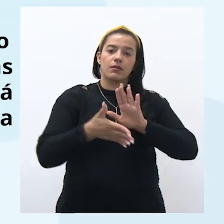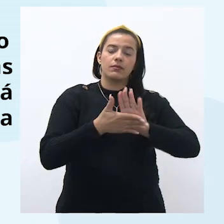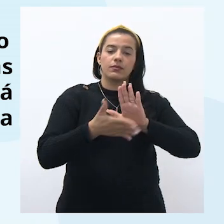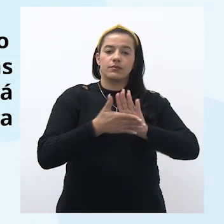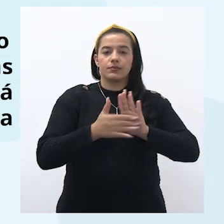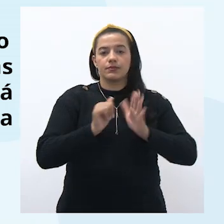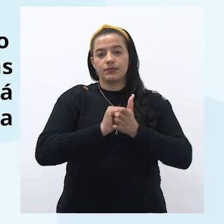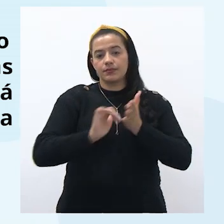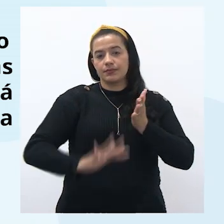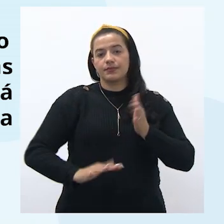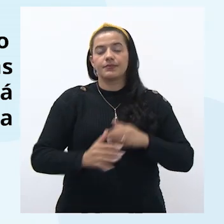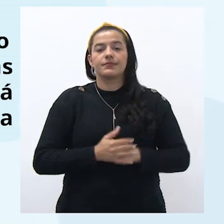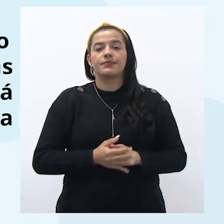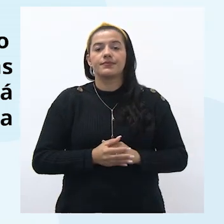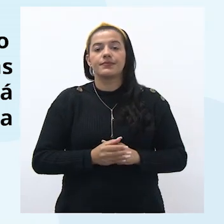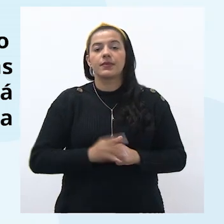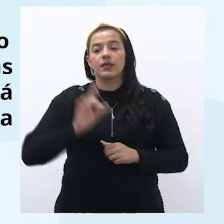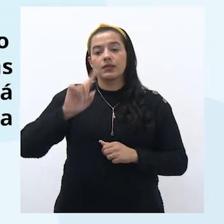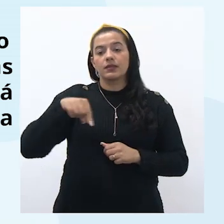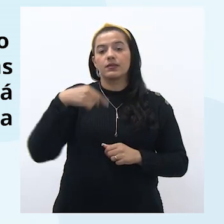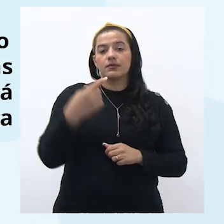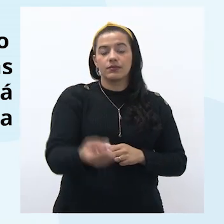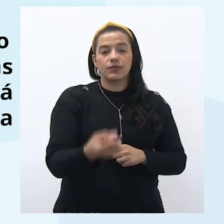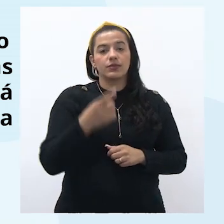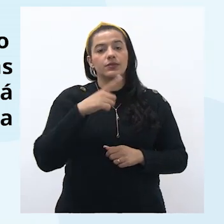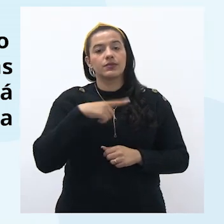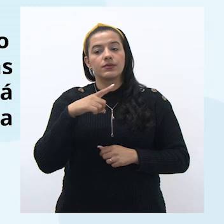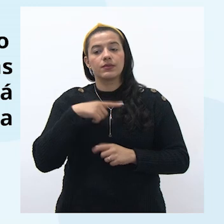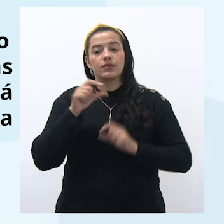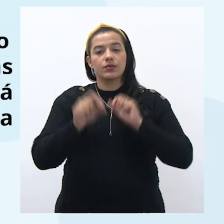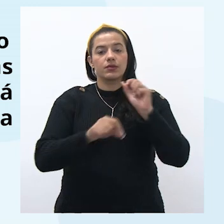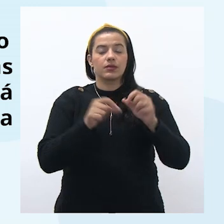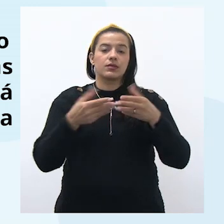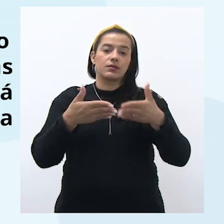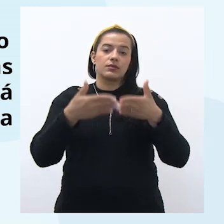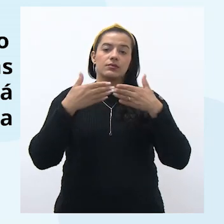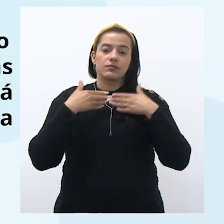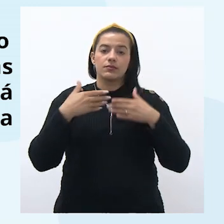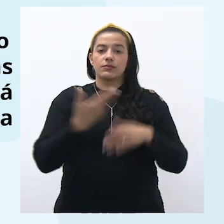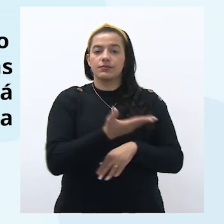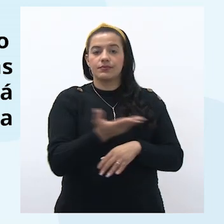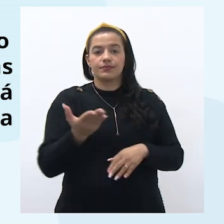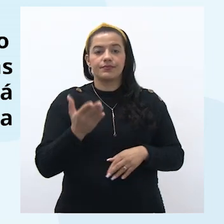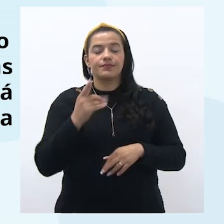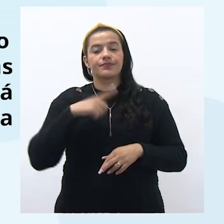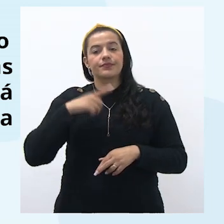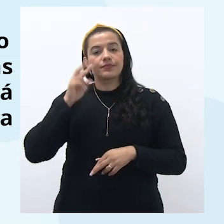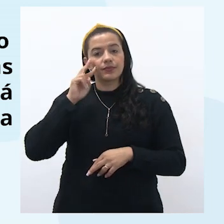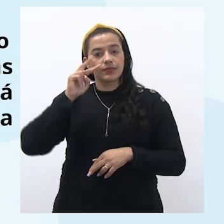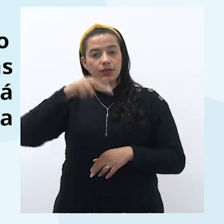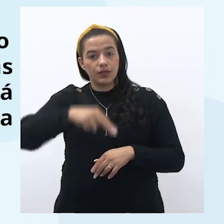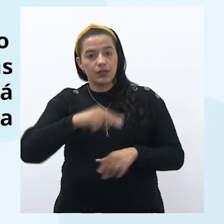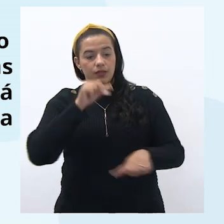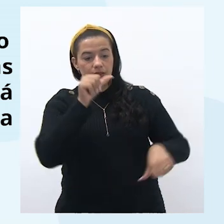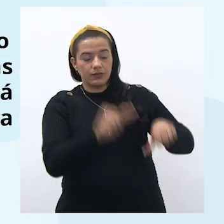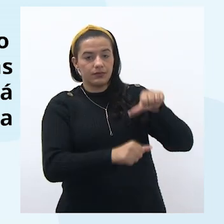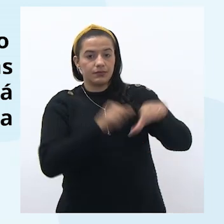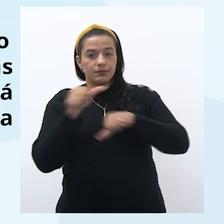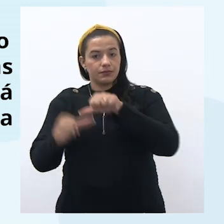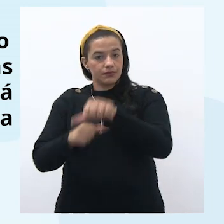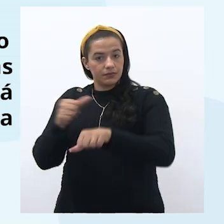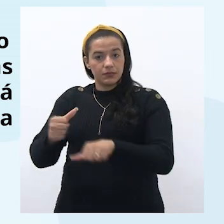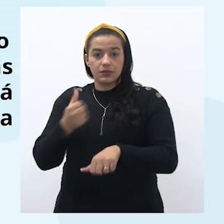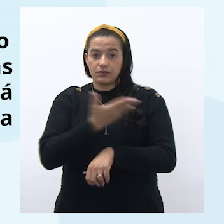si. Nesse passo seguinte, a gente pede para que vocês, então, olhem para essas transformações que